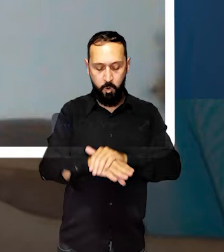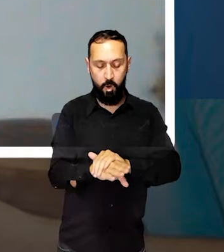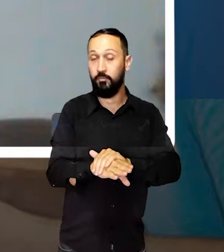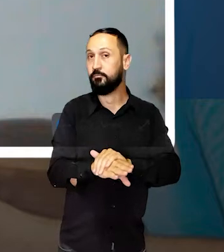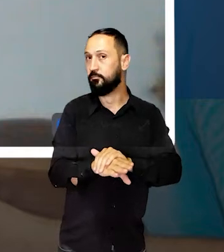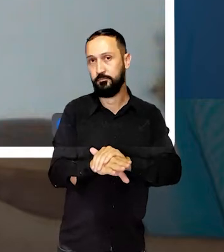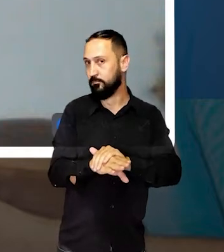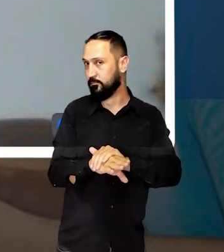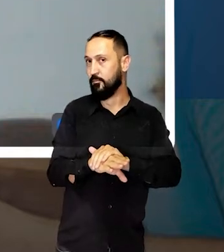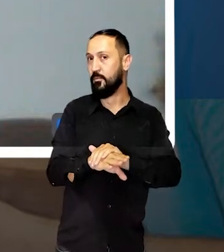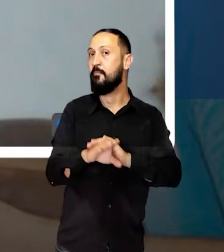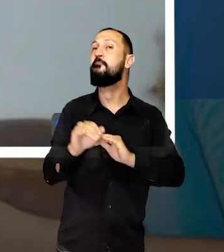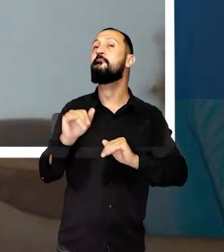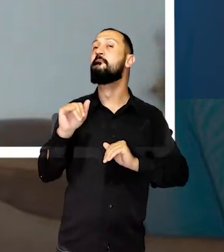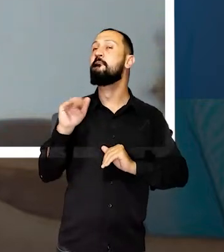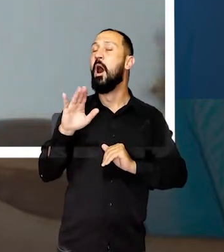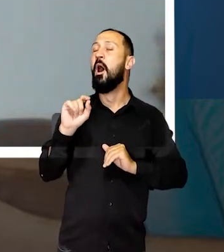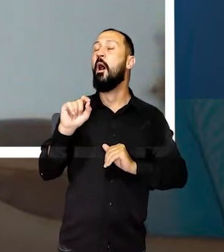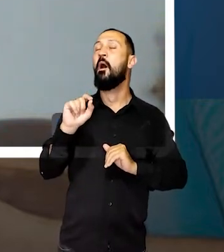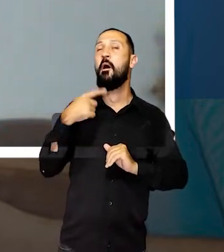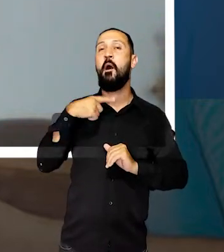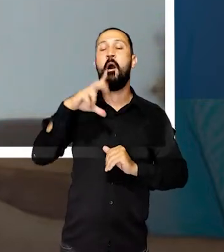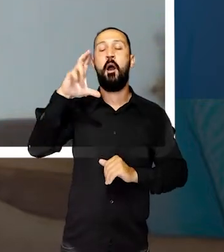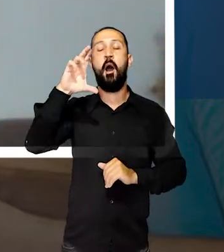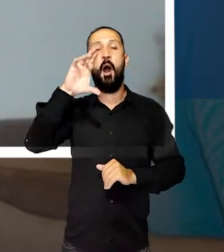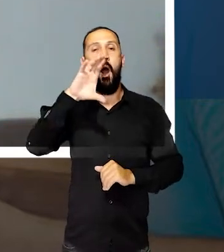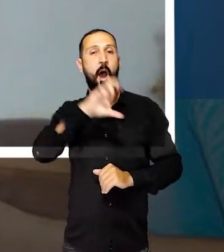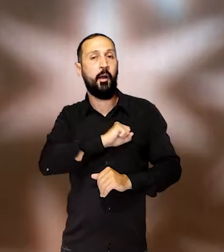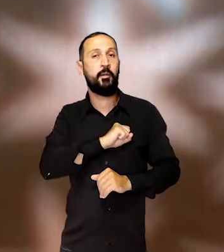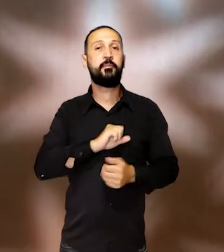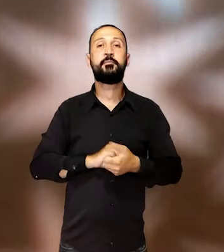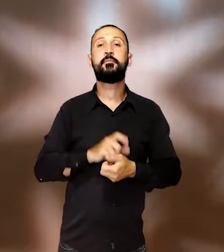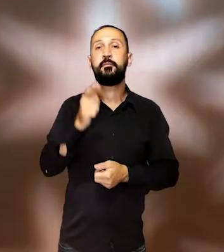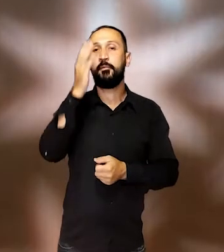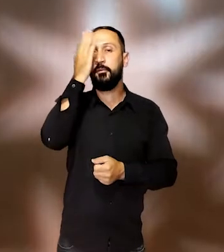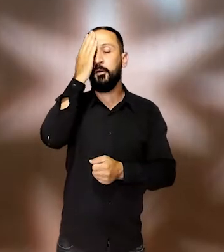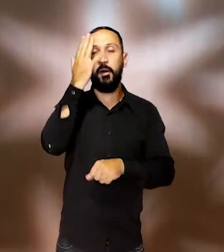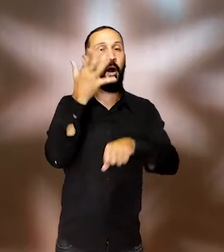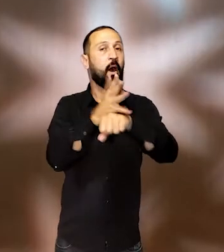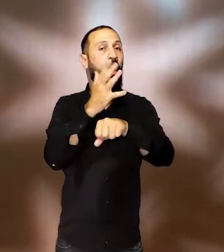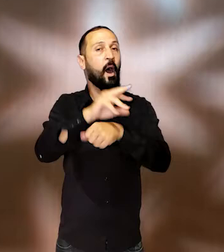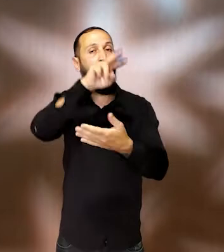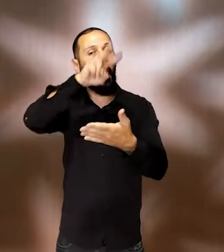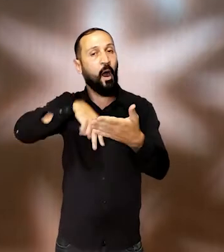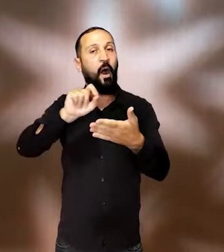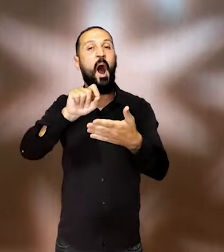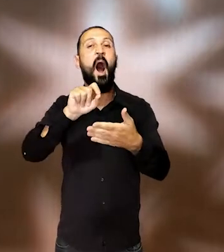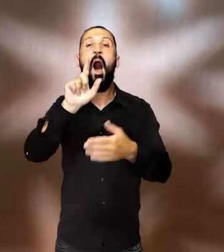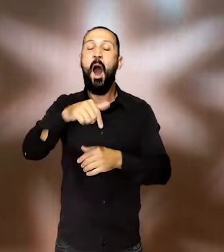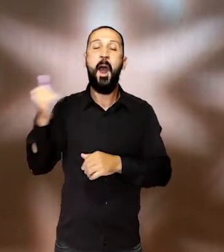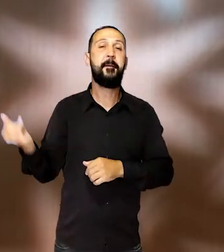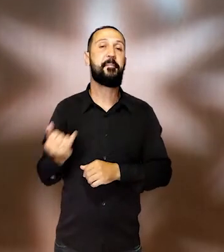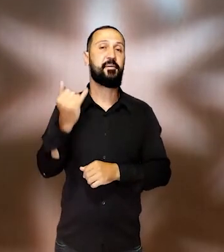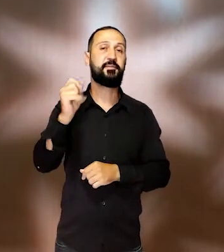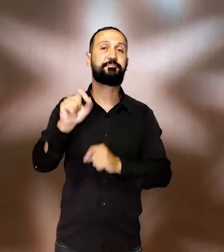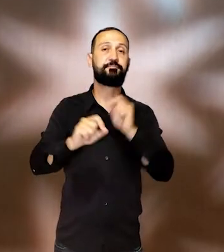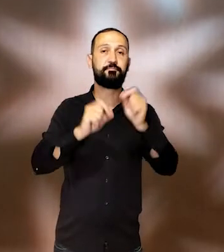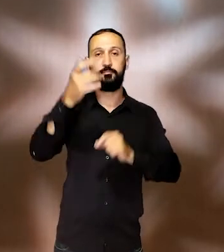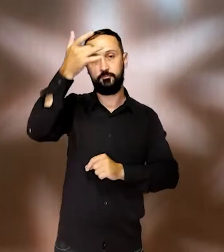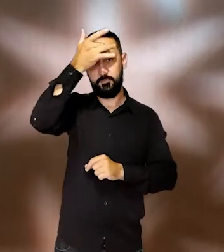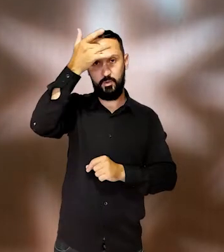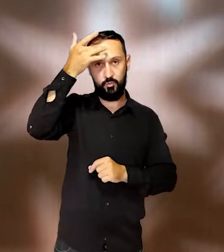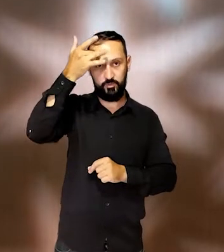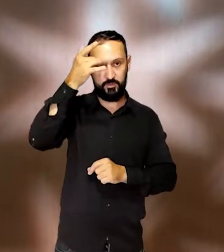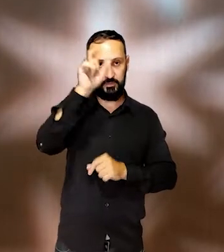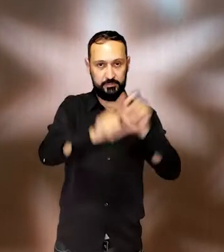hábito, tem que ser realmente uma paixão. Você sabia que a prática da leitura é extremamente importante para a